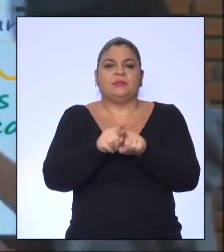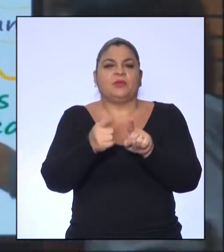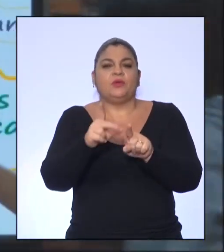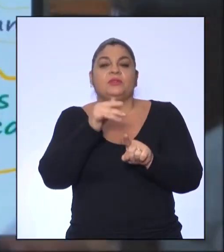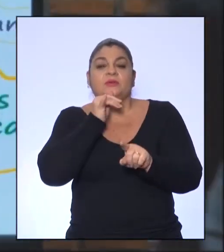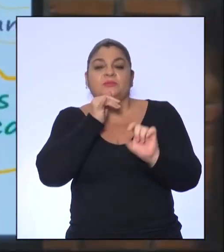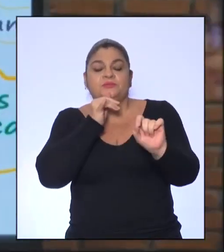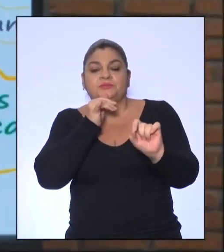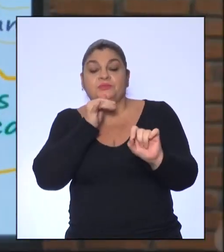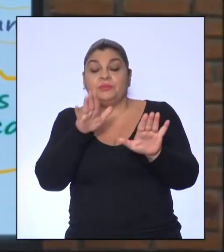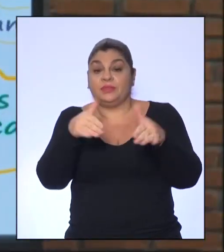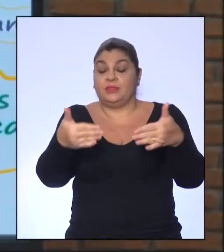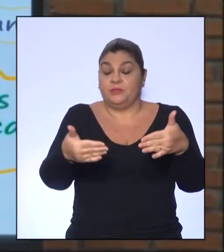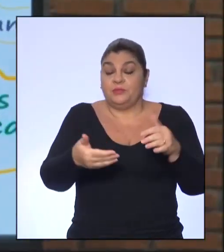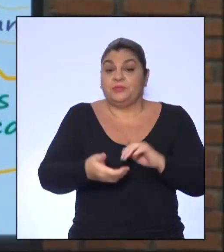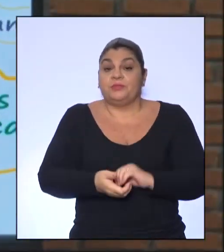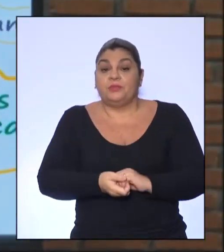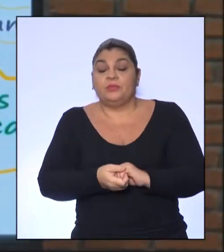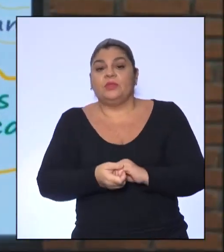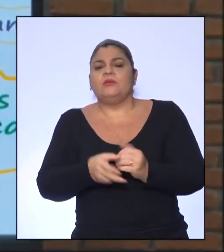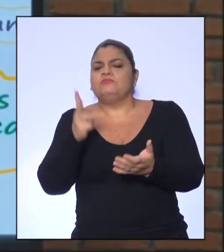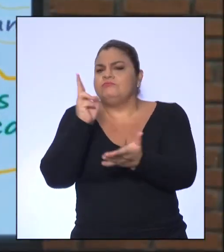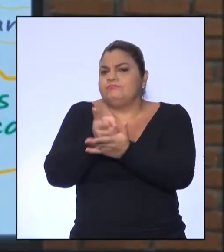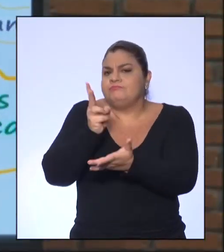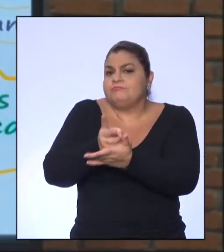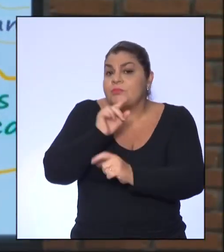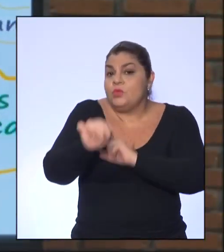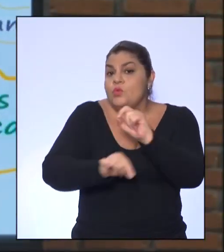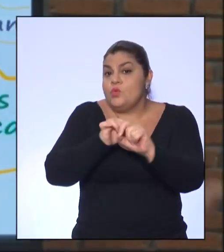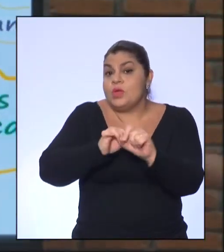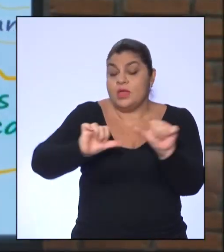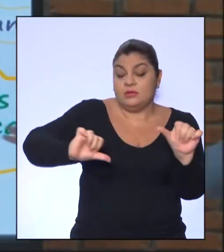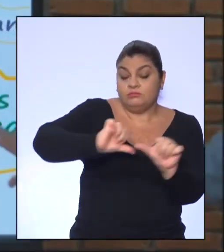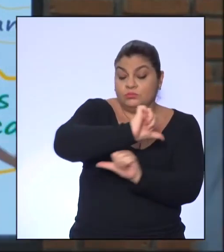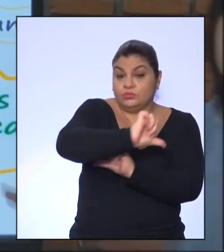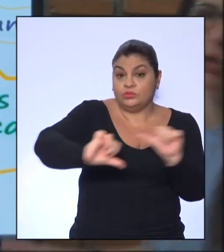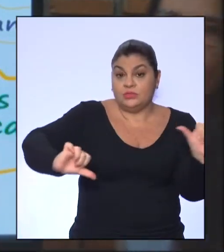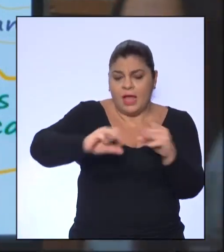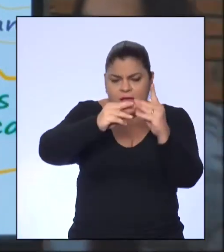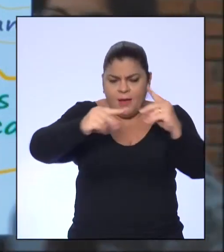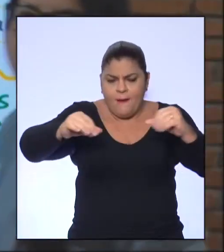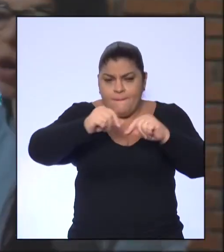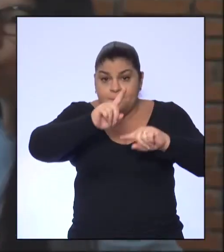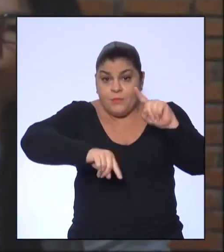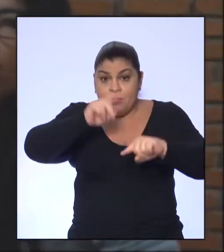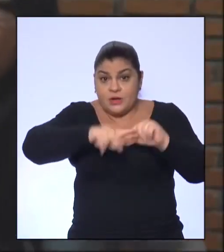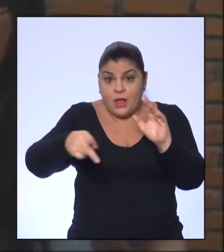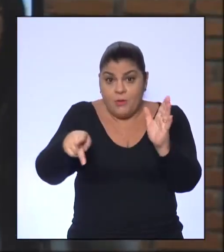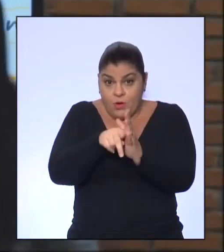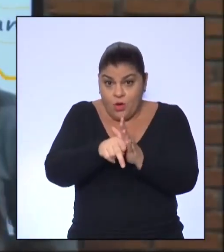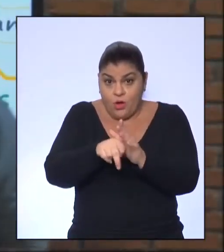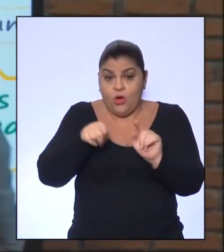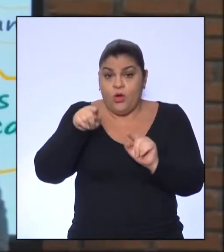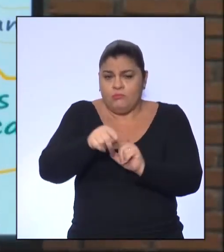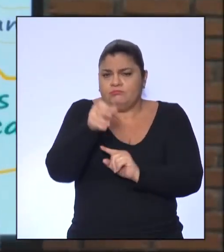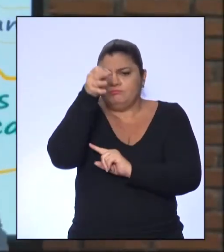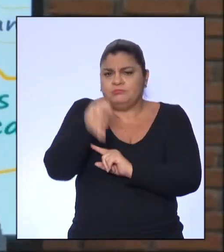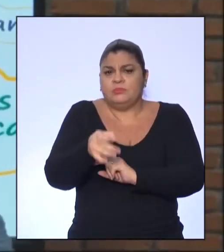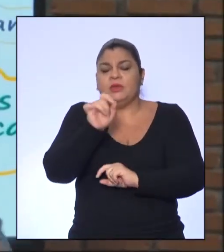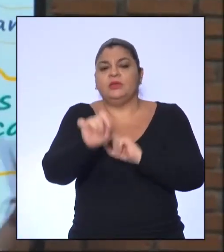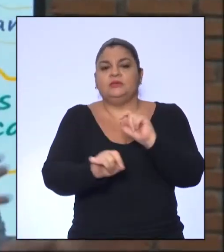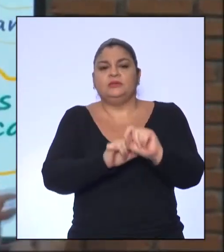também. Então, gente, toda vez que mudar as propriedades organolépticas, com certeza mudou a